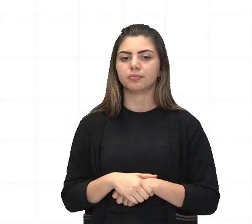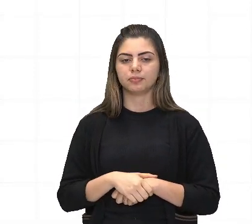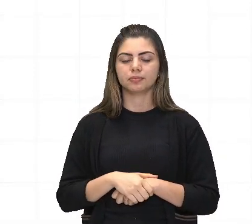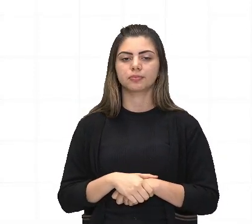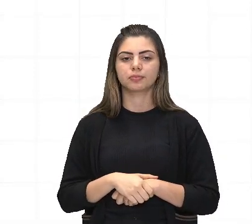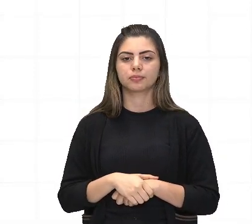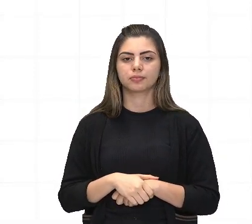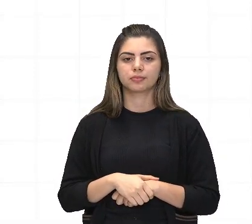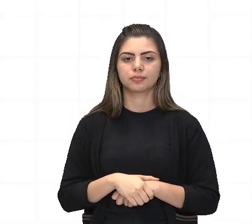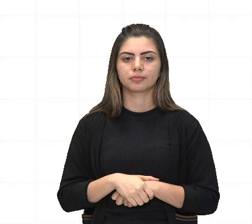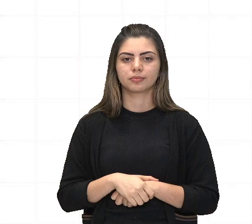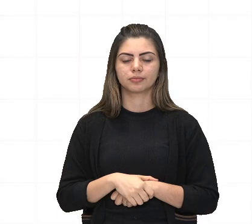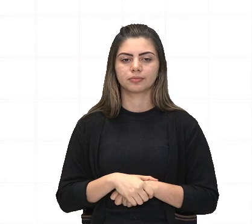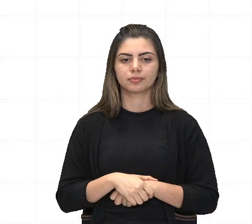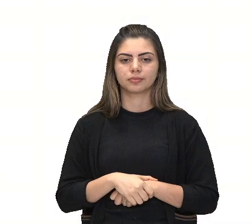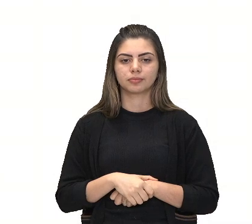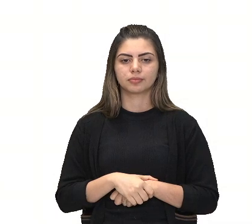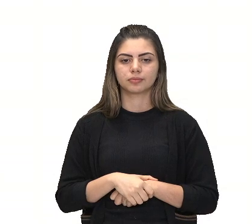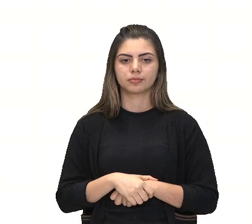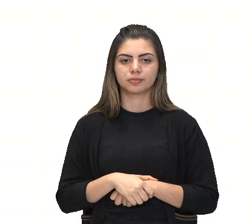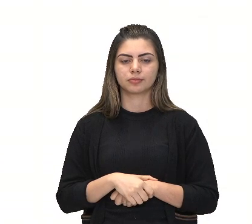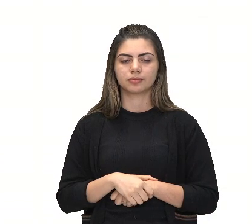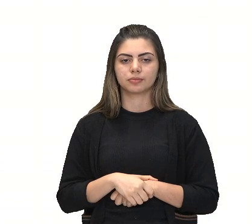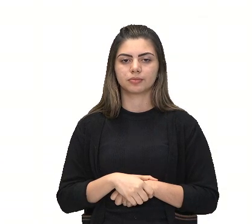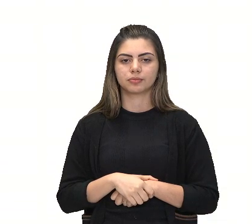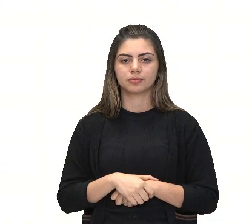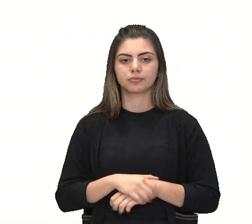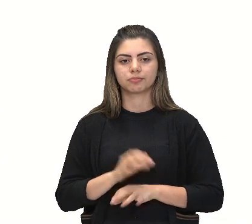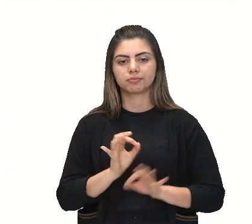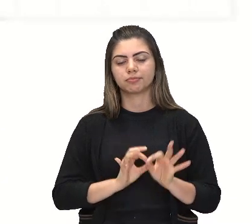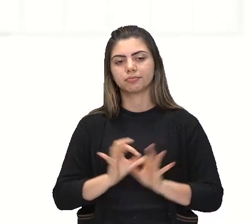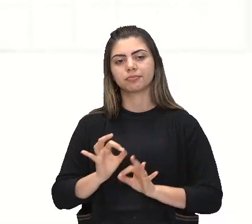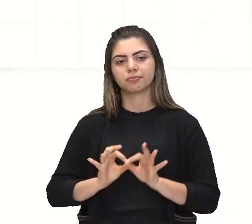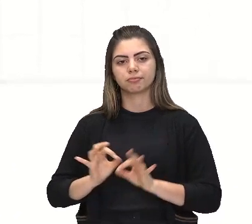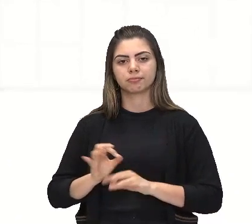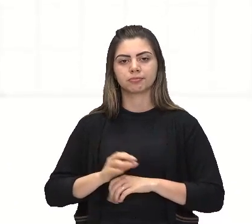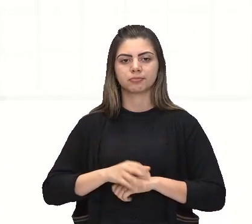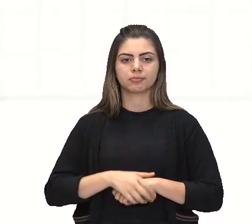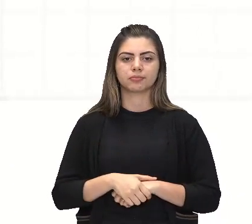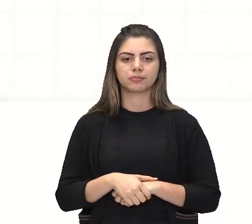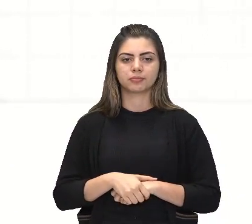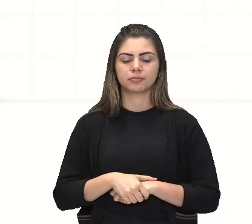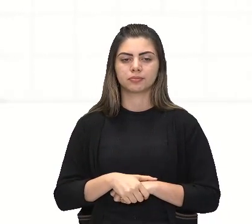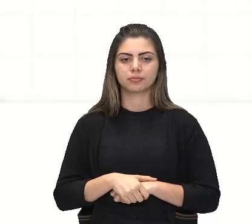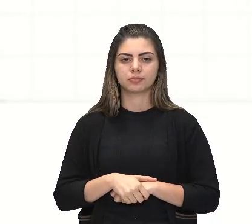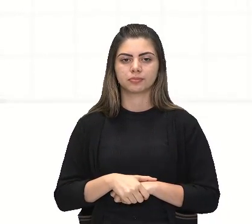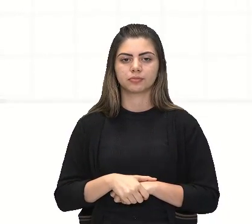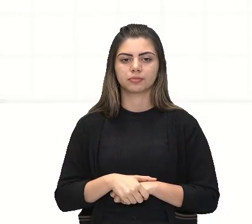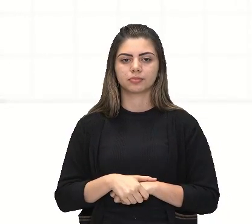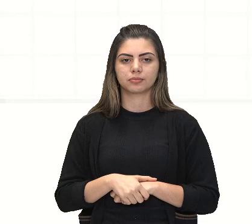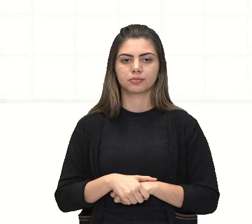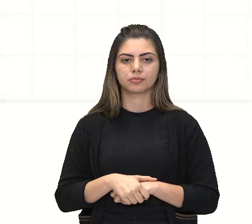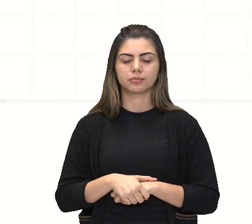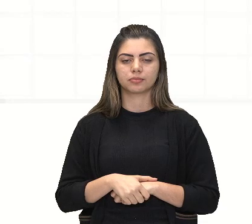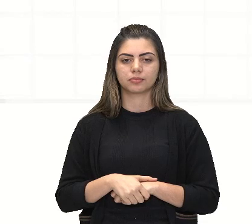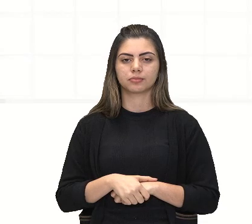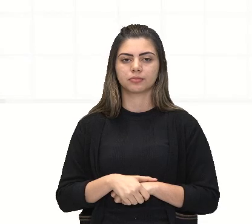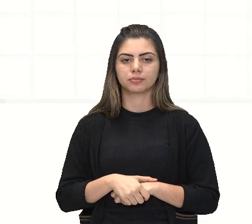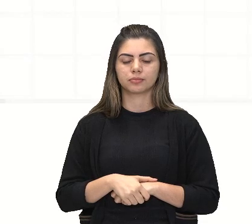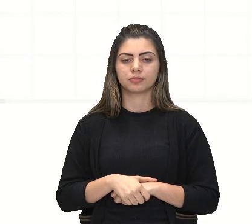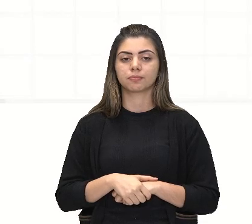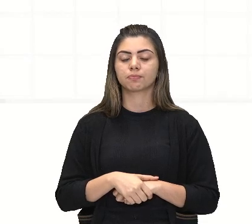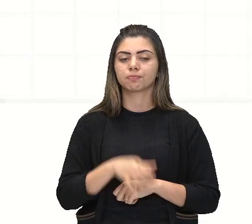certo? Eu vou baixar aqui, ó. Segundo exemplo, tá aqui. Beleza? Ó. Olha o que que ele diz,